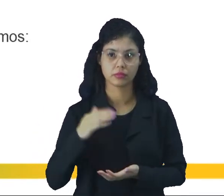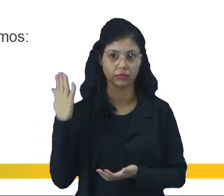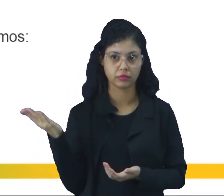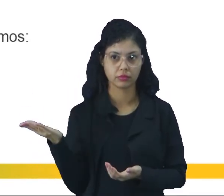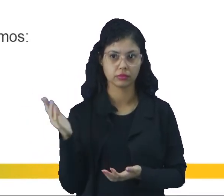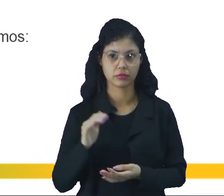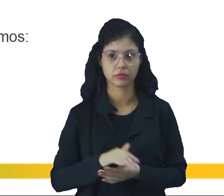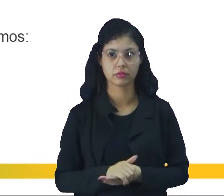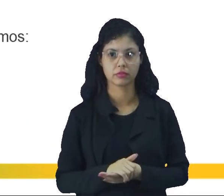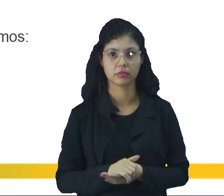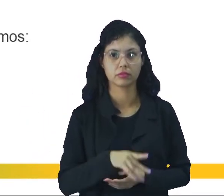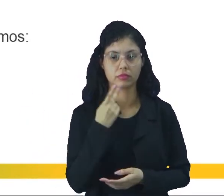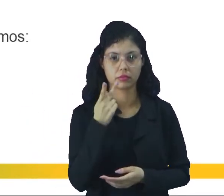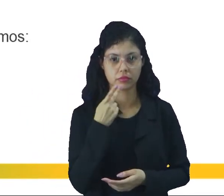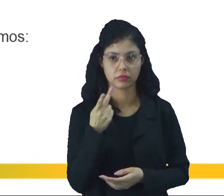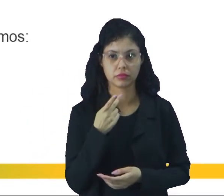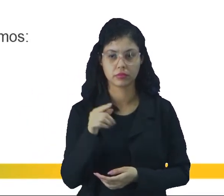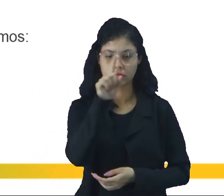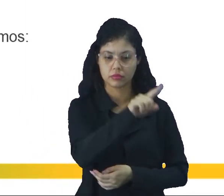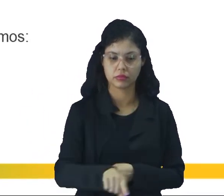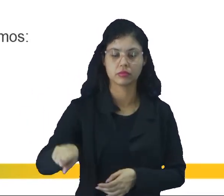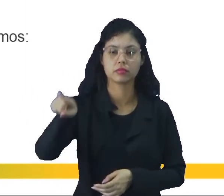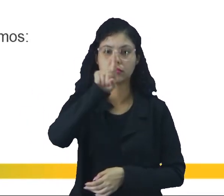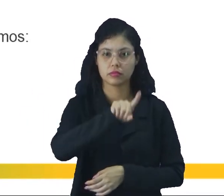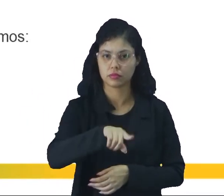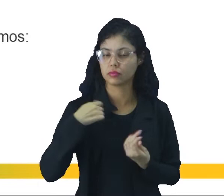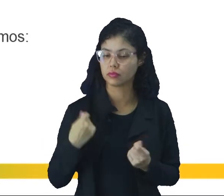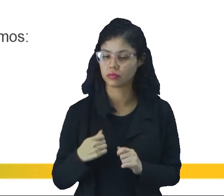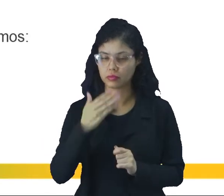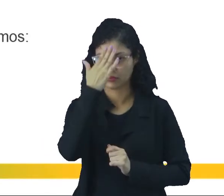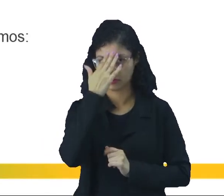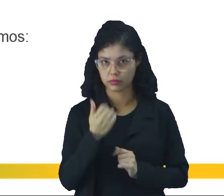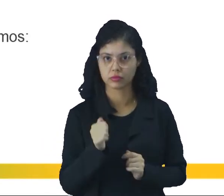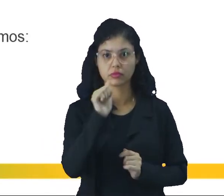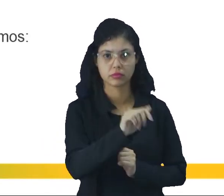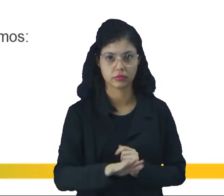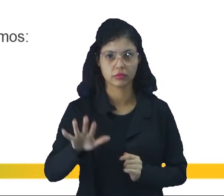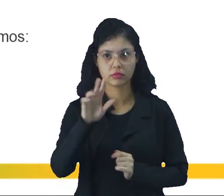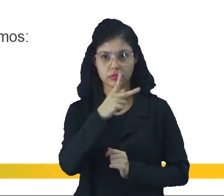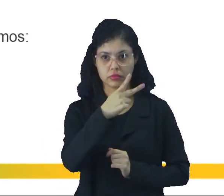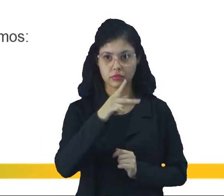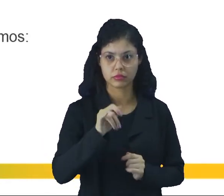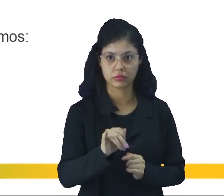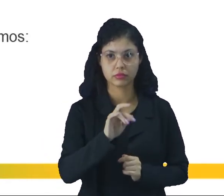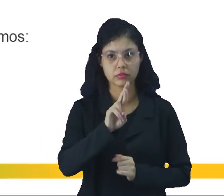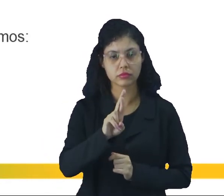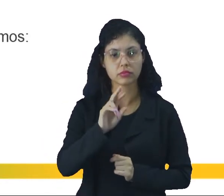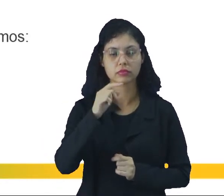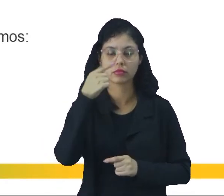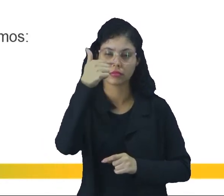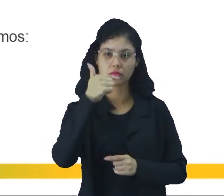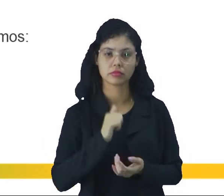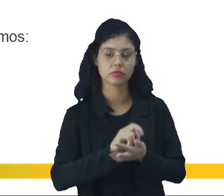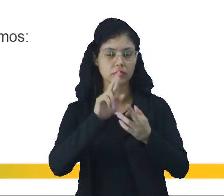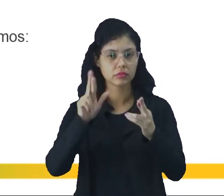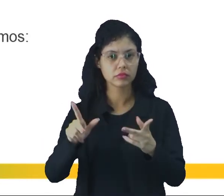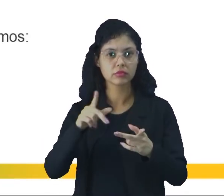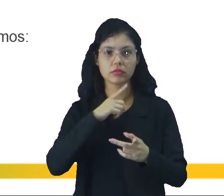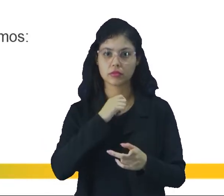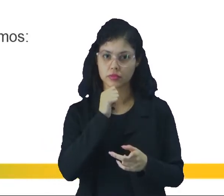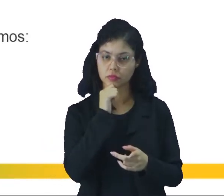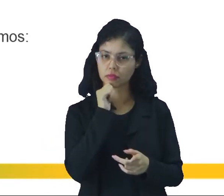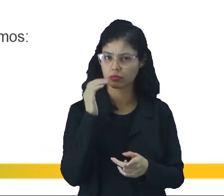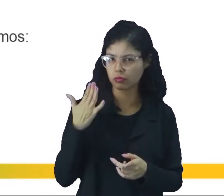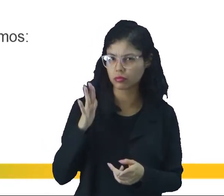aqui. Falou em círculo, você tem que saber que a área é πr ao quadrado. Diferente, tá? Eu tenho